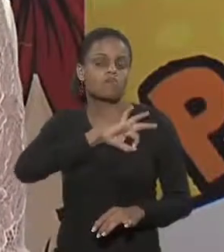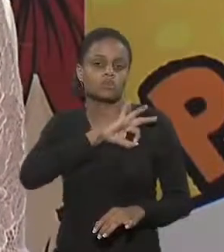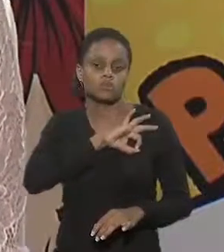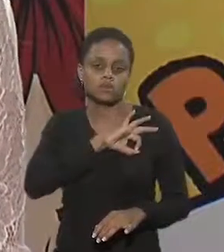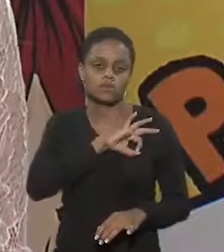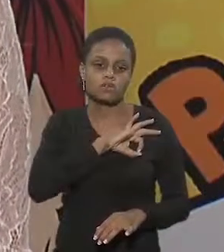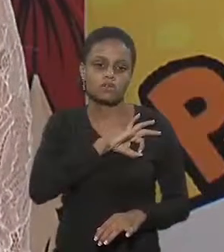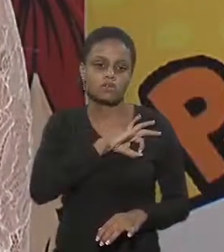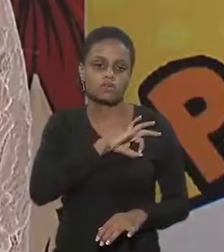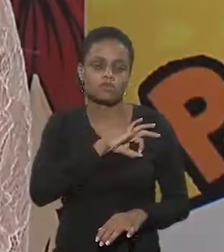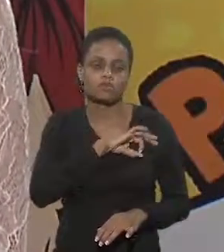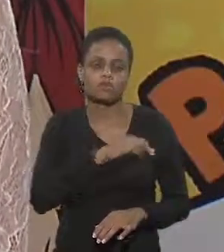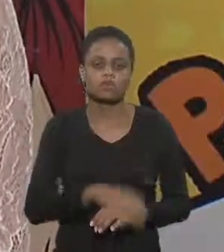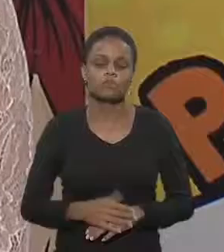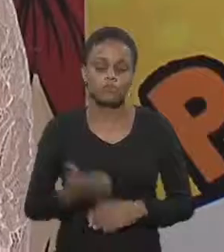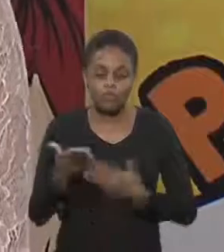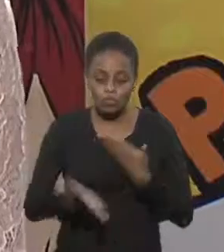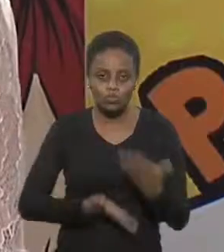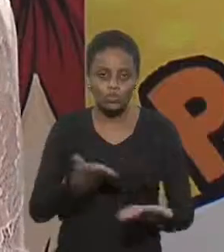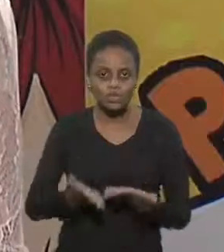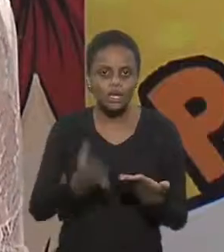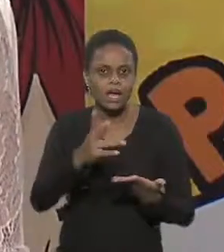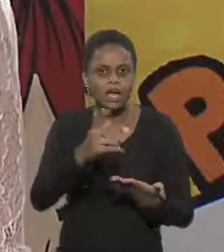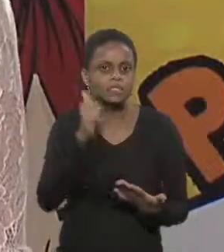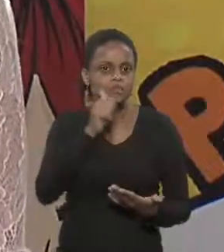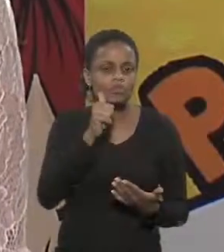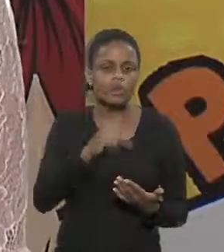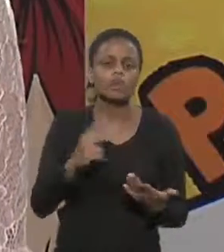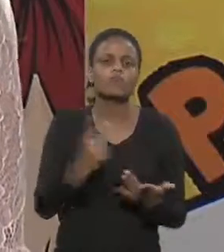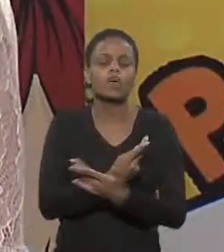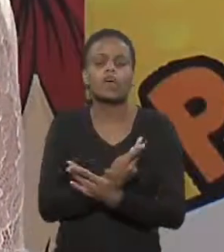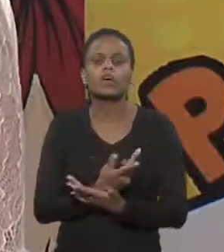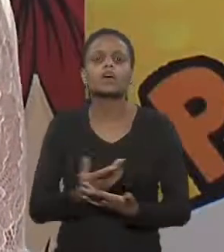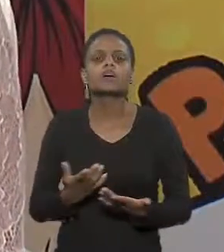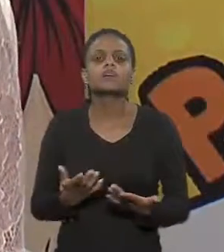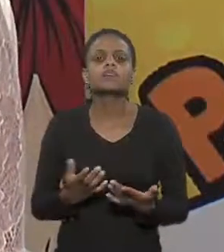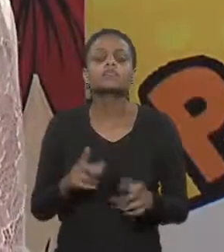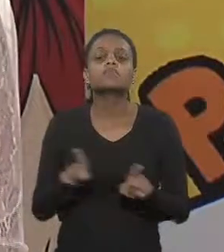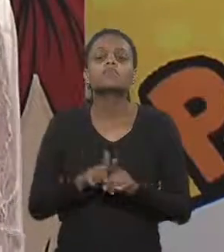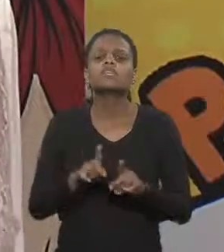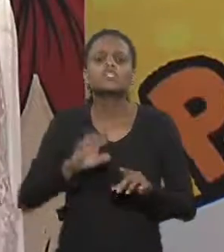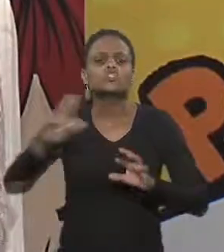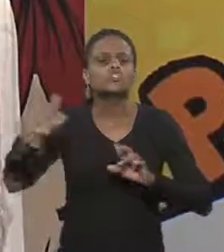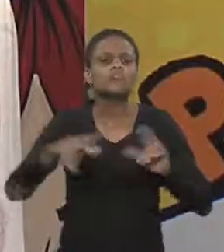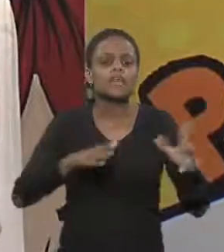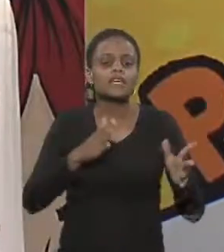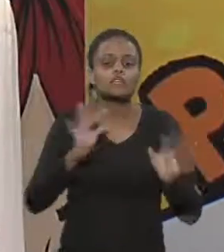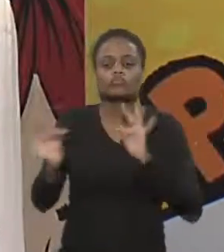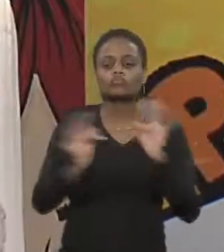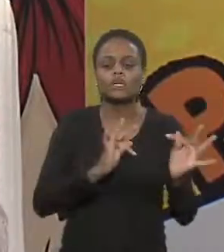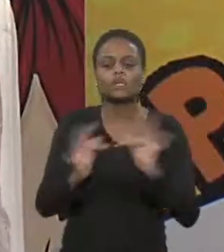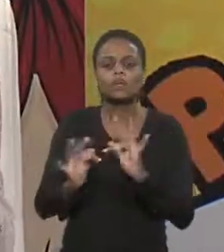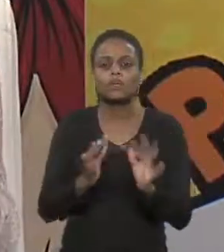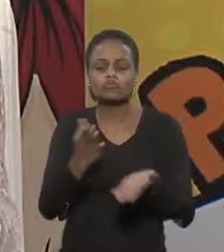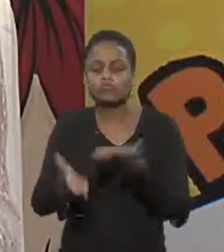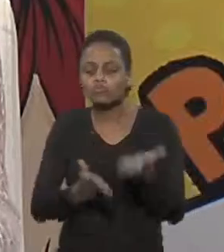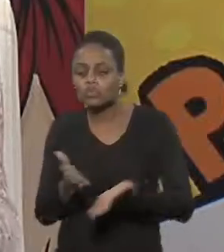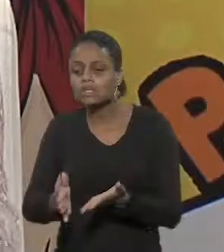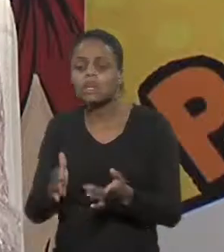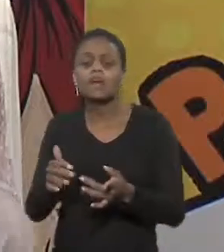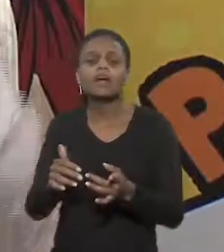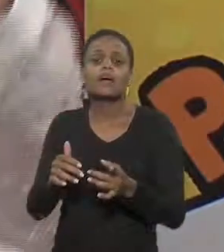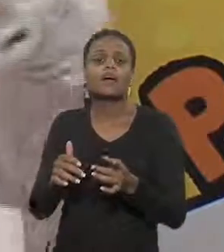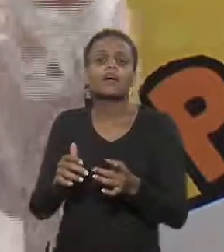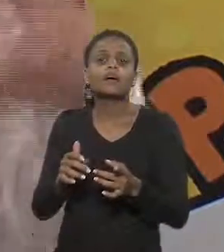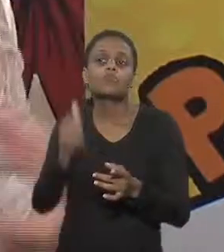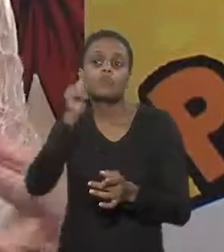de policiais femininas para atender esses casos? Qual a diferença do tratamento que é dado a